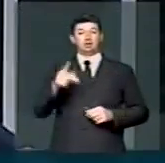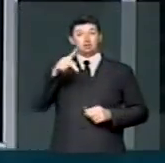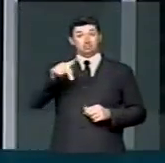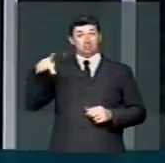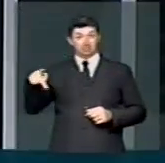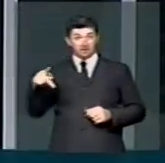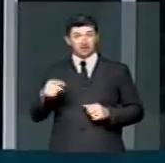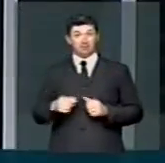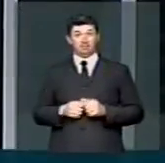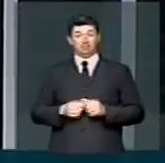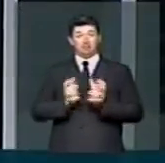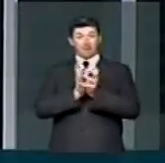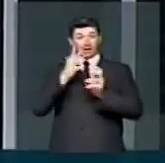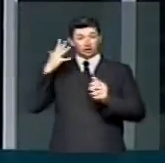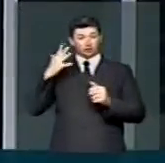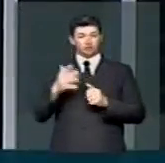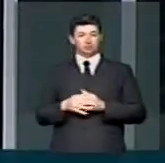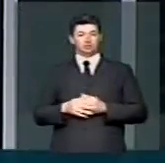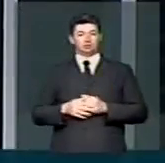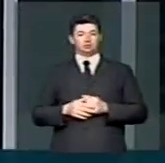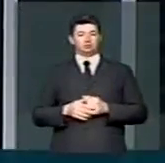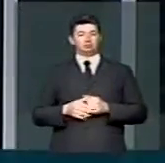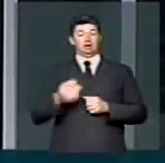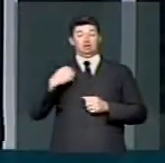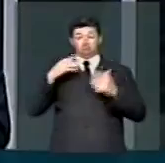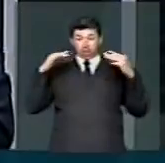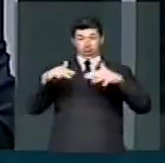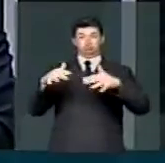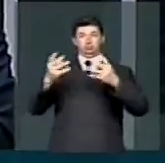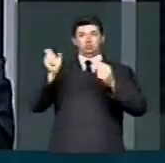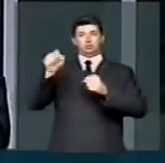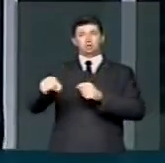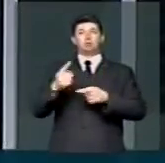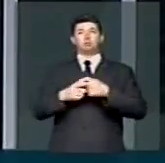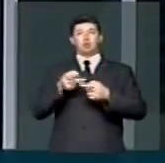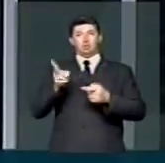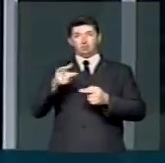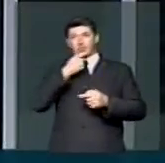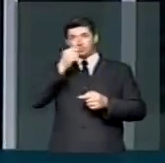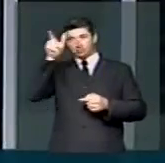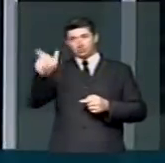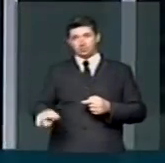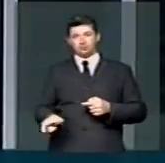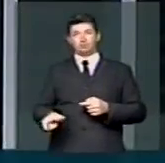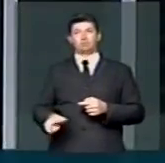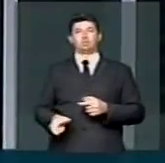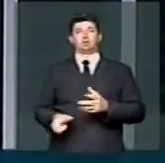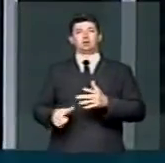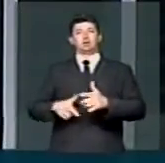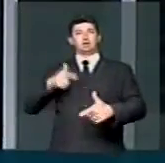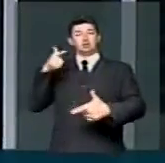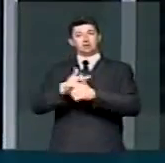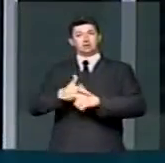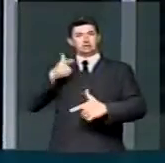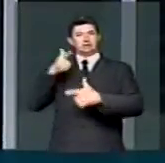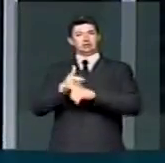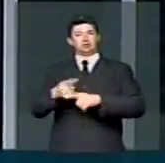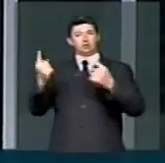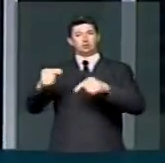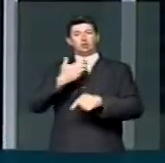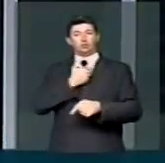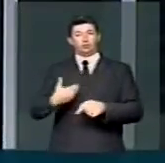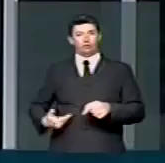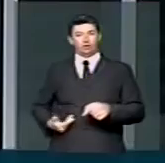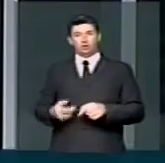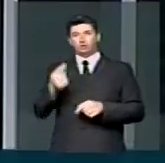progressista, o PP, e o que me chamou a atenção foi que este mesmo colega, que batia duramente no governo,